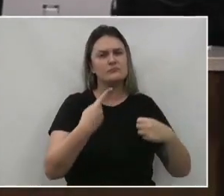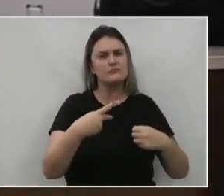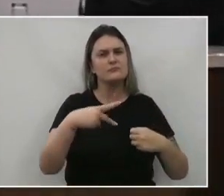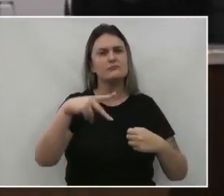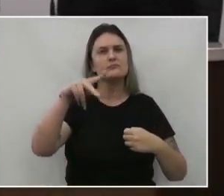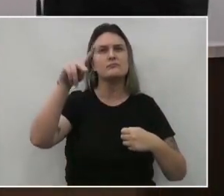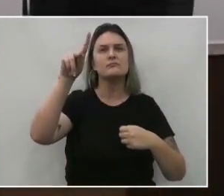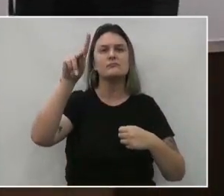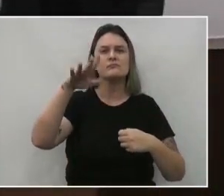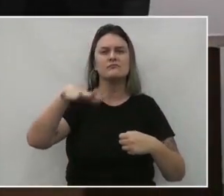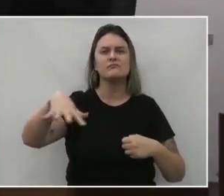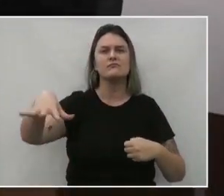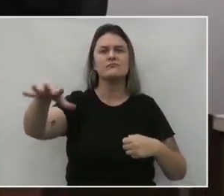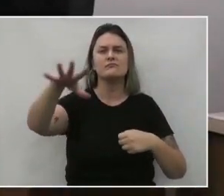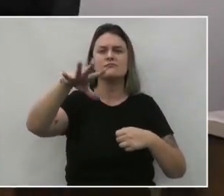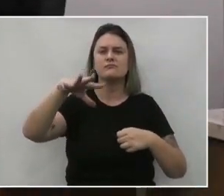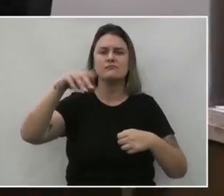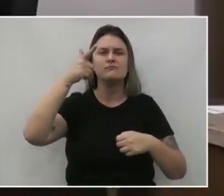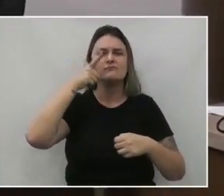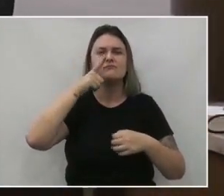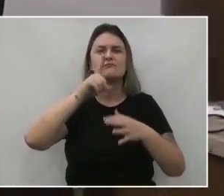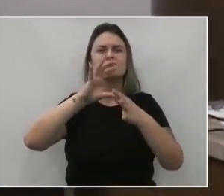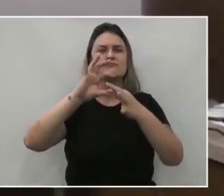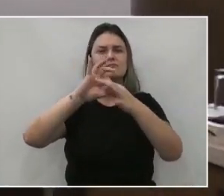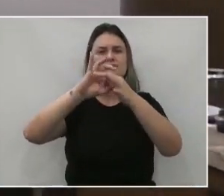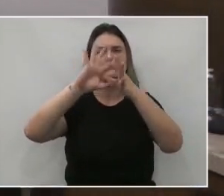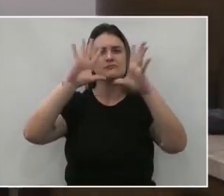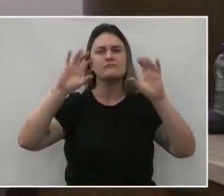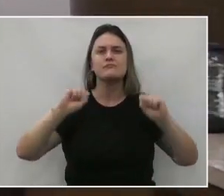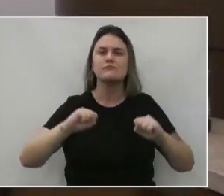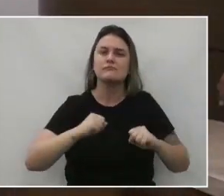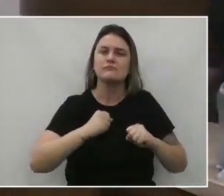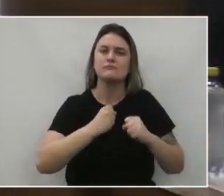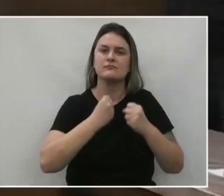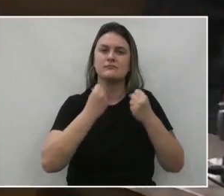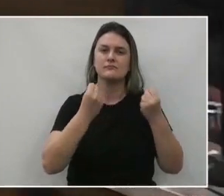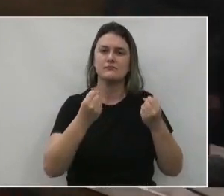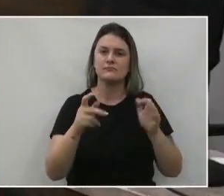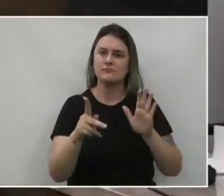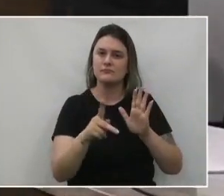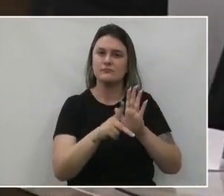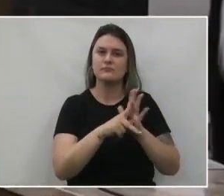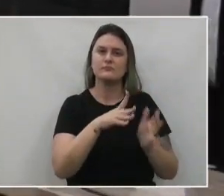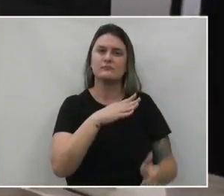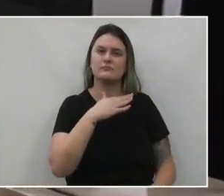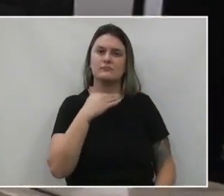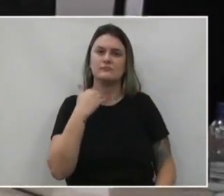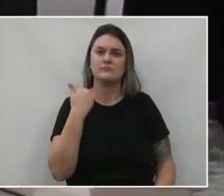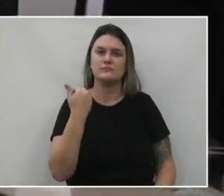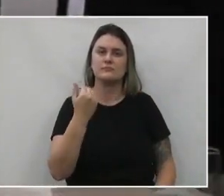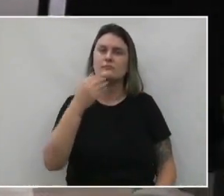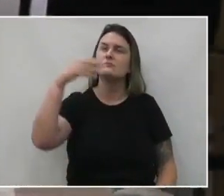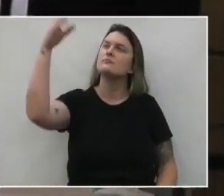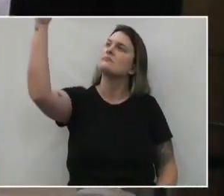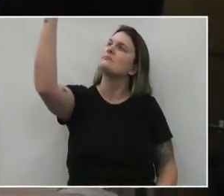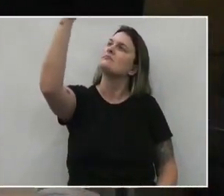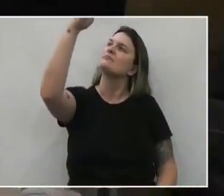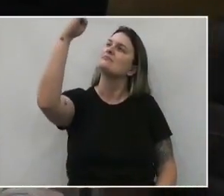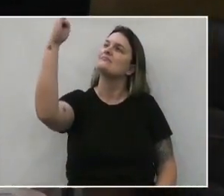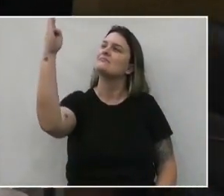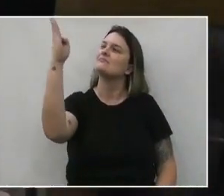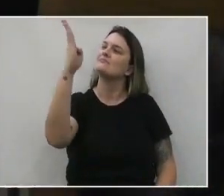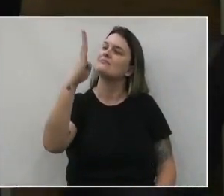Vem teu seio, ó liberdade, desafio nosso peito a própria morte.